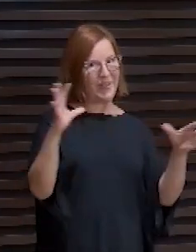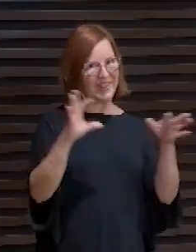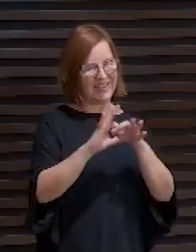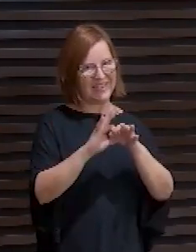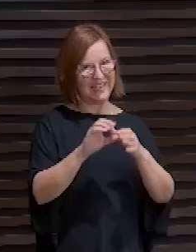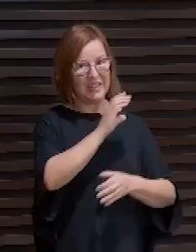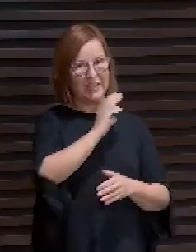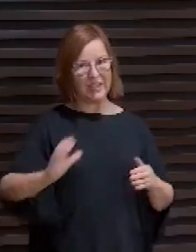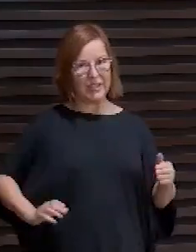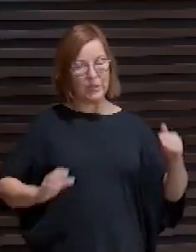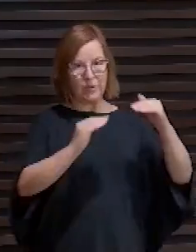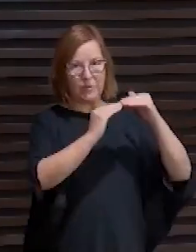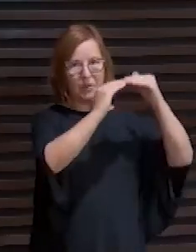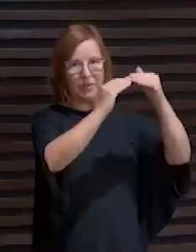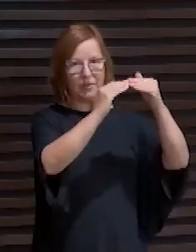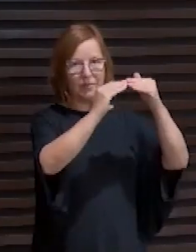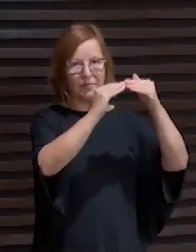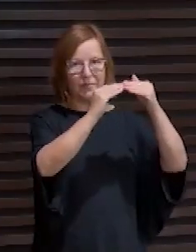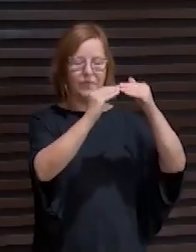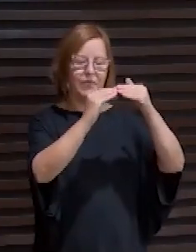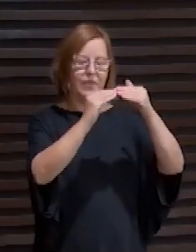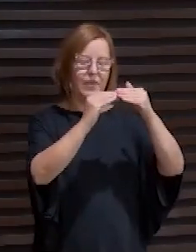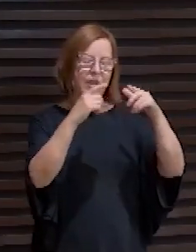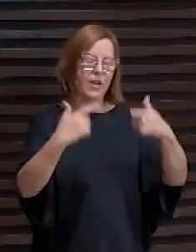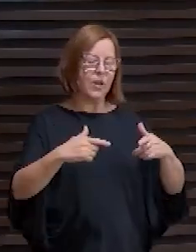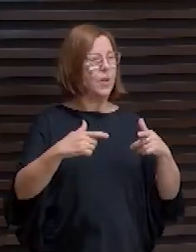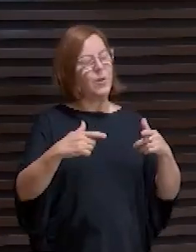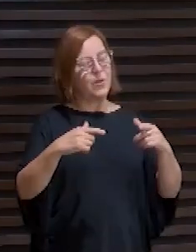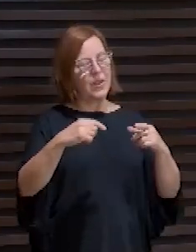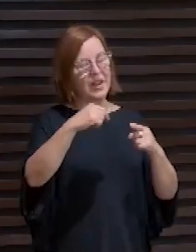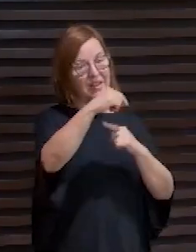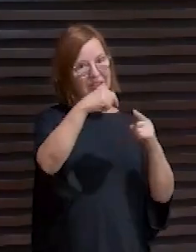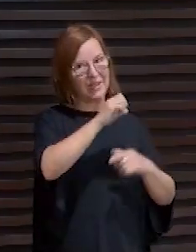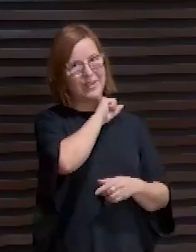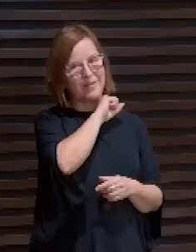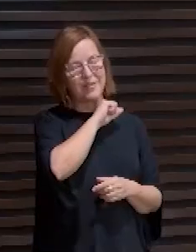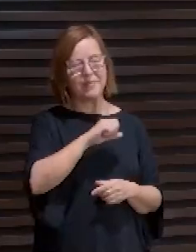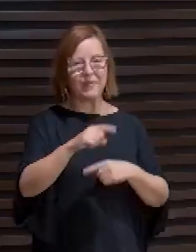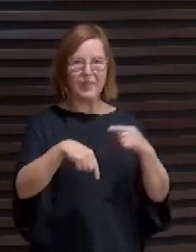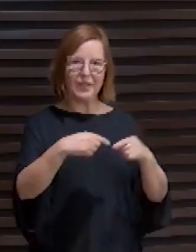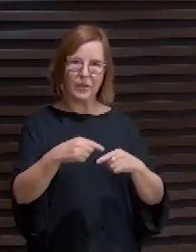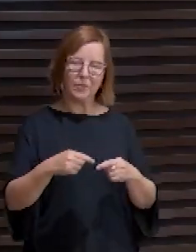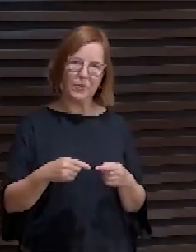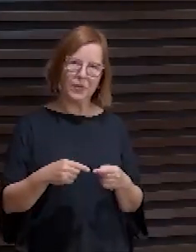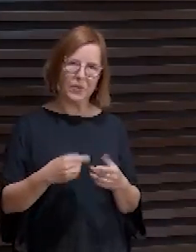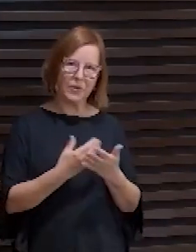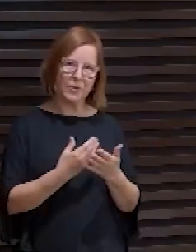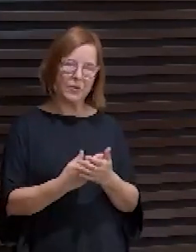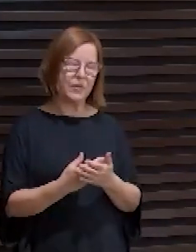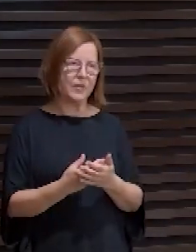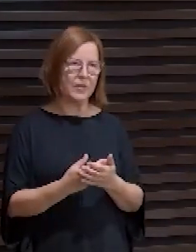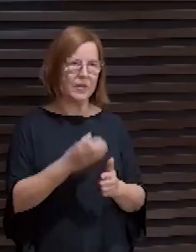Cristo superior ao santuário e sacrifício. E aí depois, essa caminhada, entrando no capítulo 10,